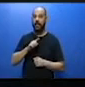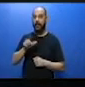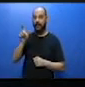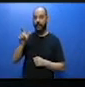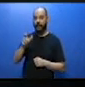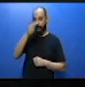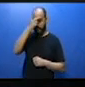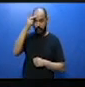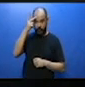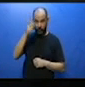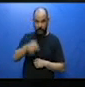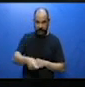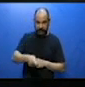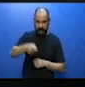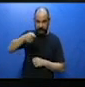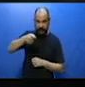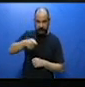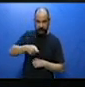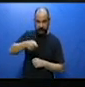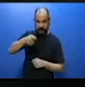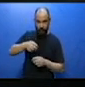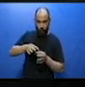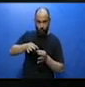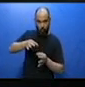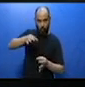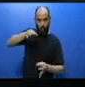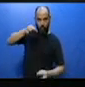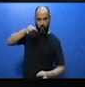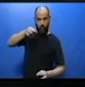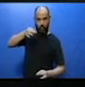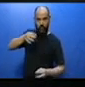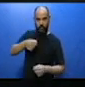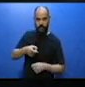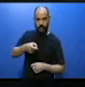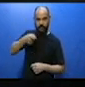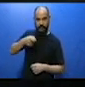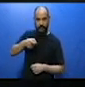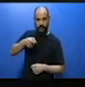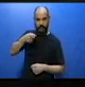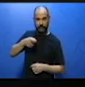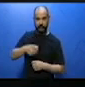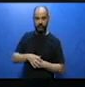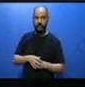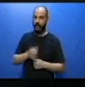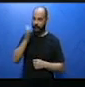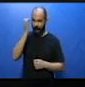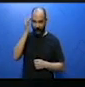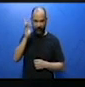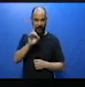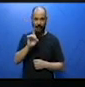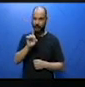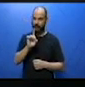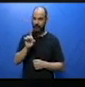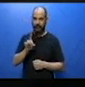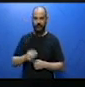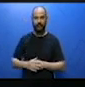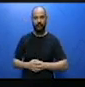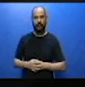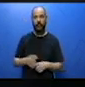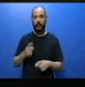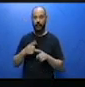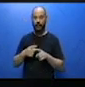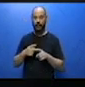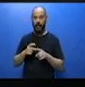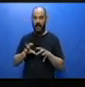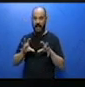solo. Quem já tentou retirar a minhoca do solo com as mãos sabe que não é tão fácil. pois as